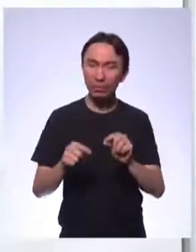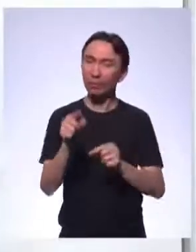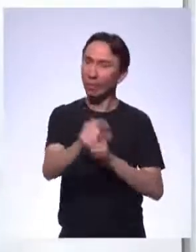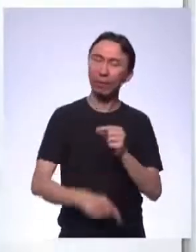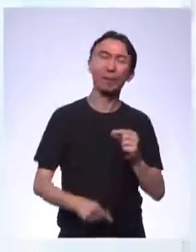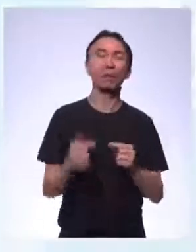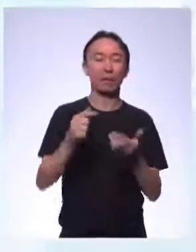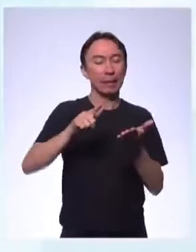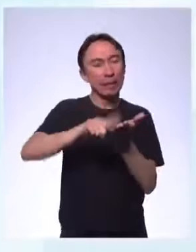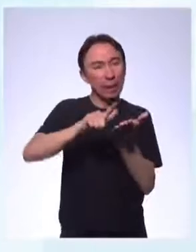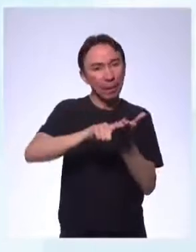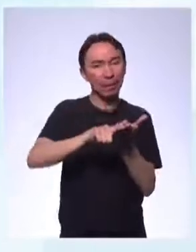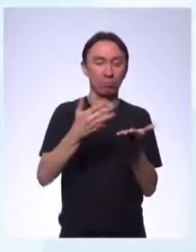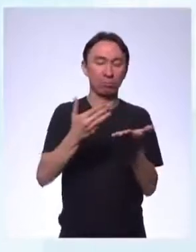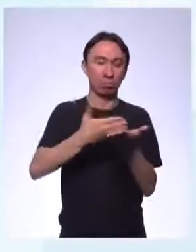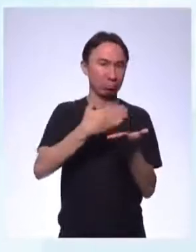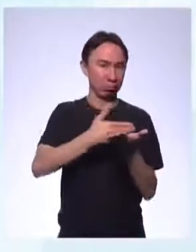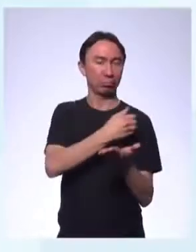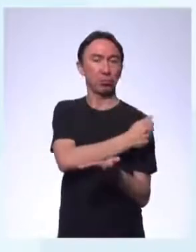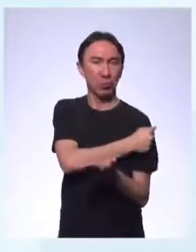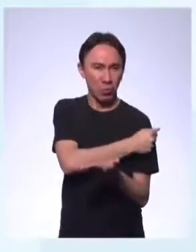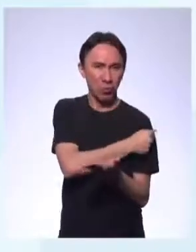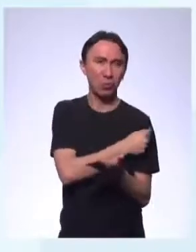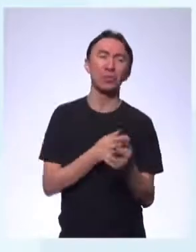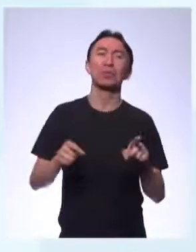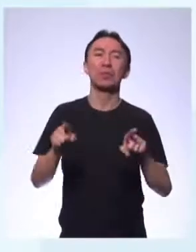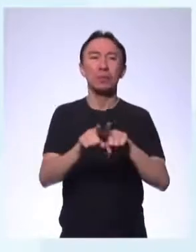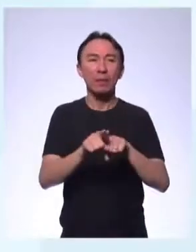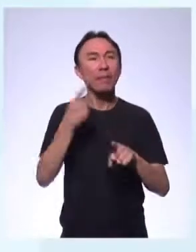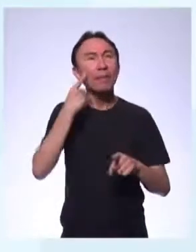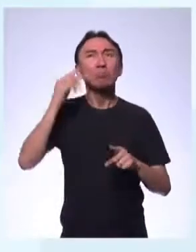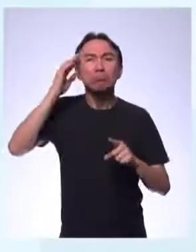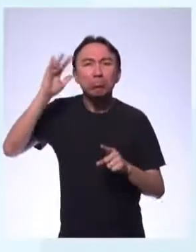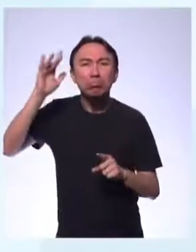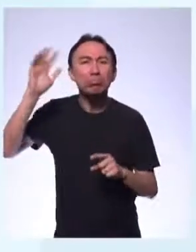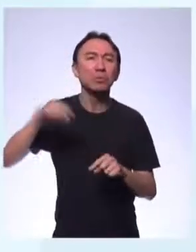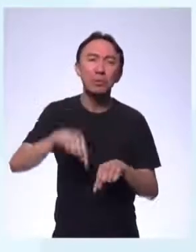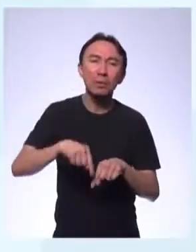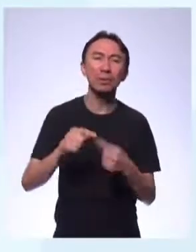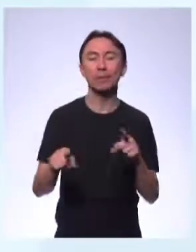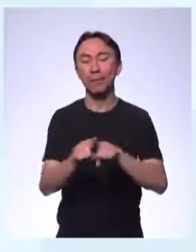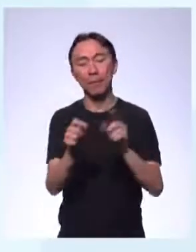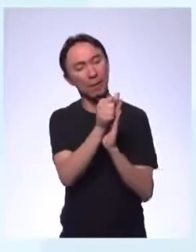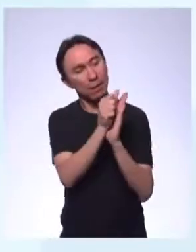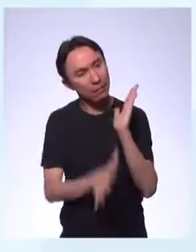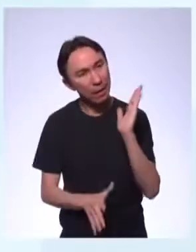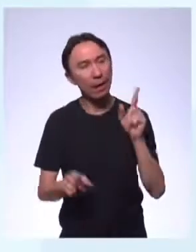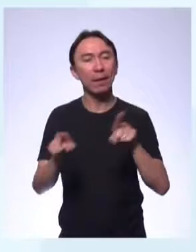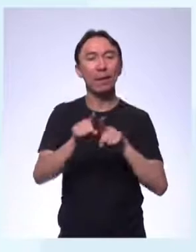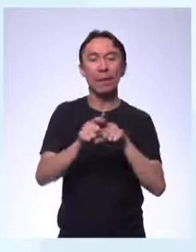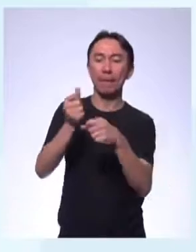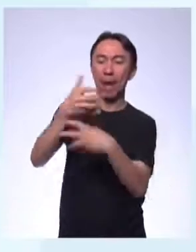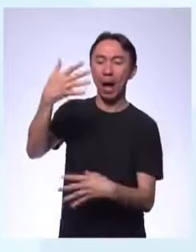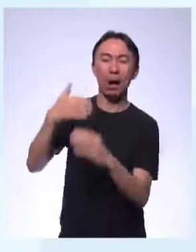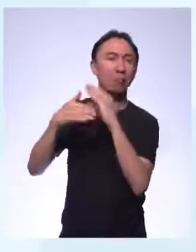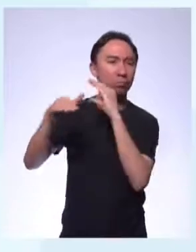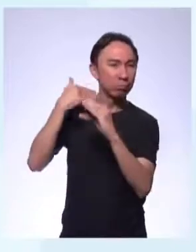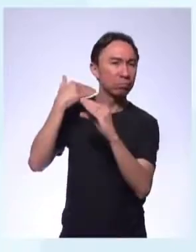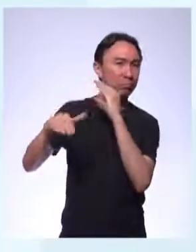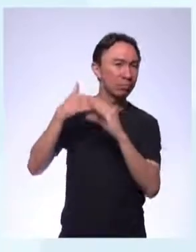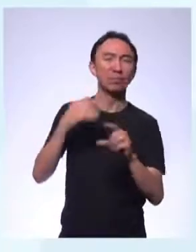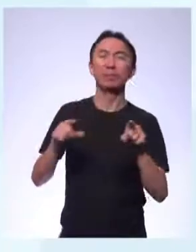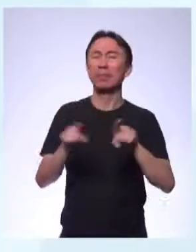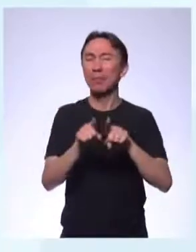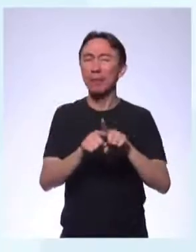do aluno, a gente vai refletir aí sobre o que será discutido aqui, resolver atividades, interagir no chat com o professor Magno e, é lógico,